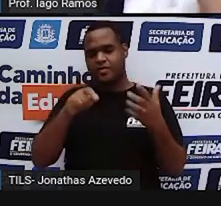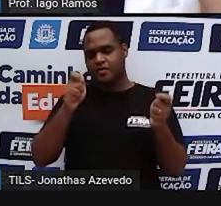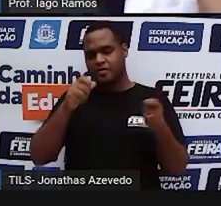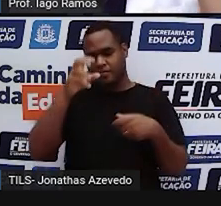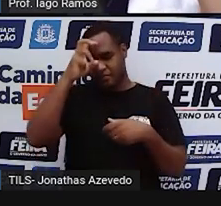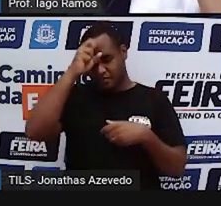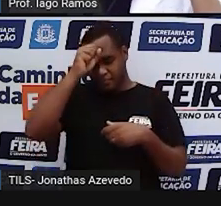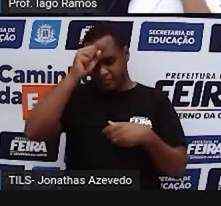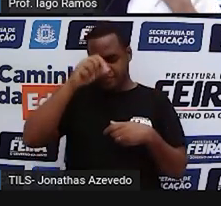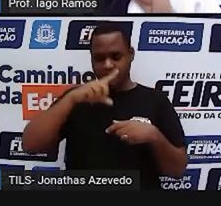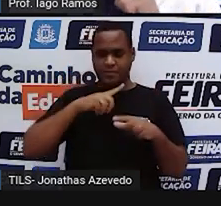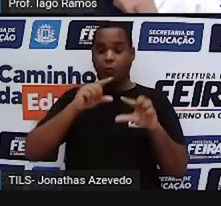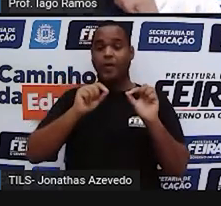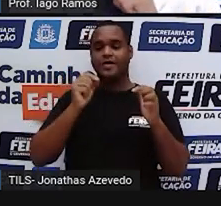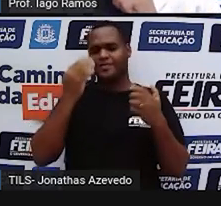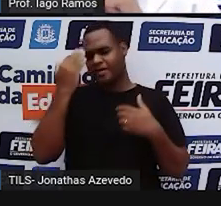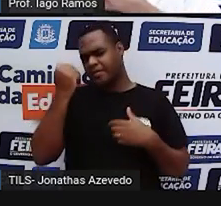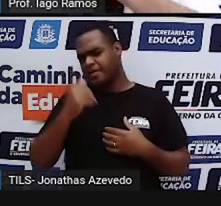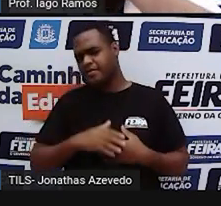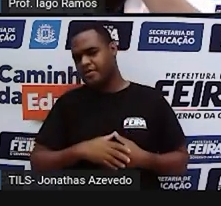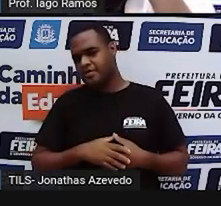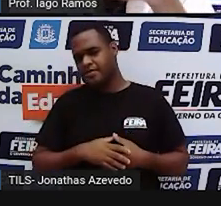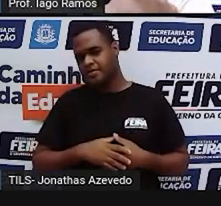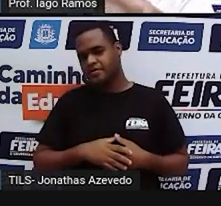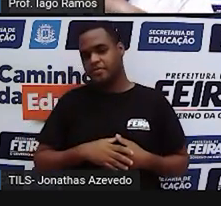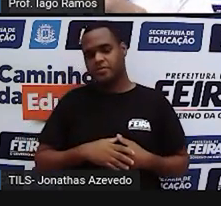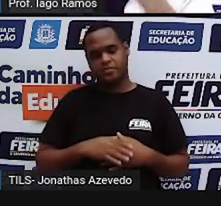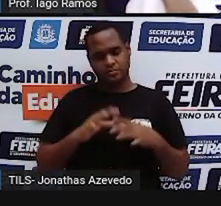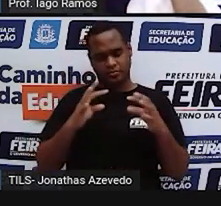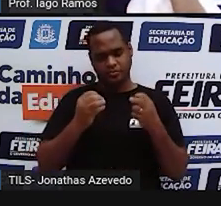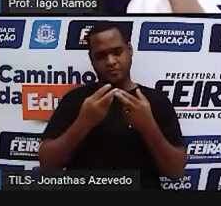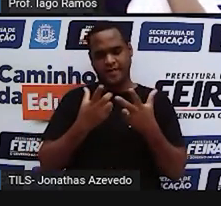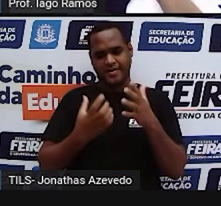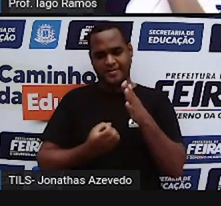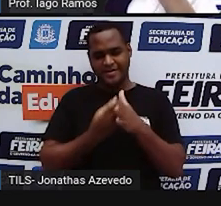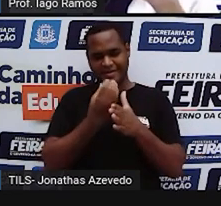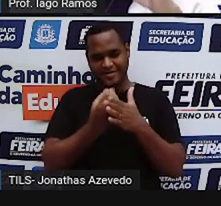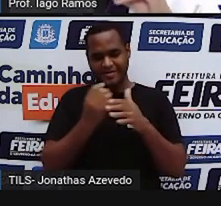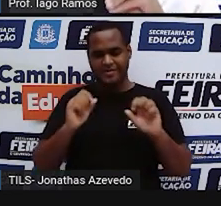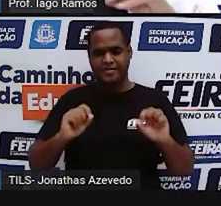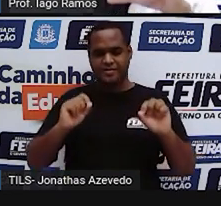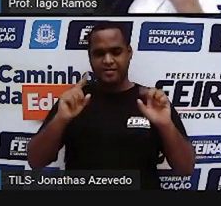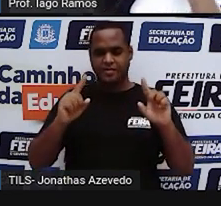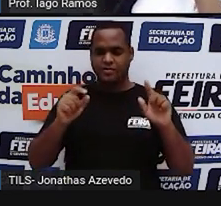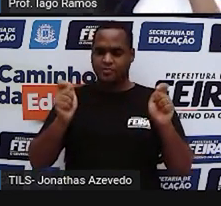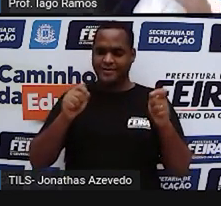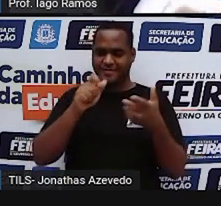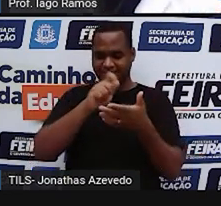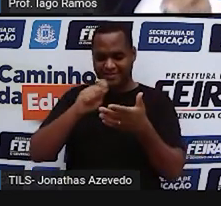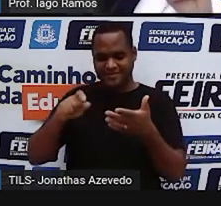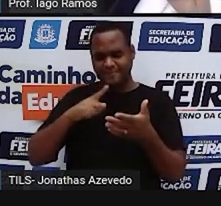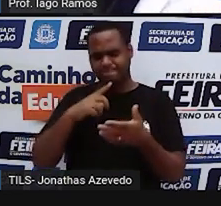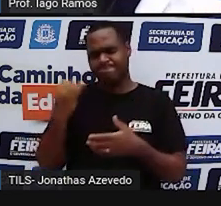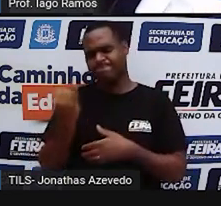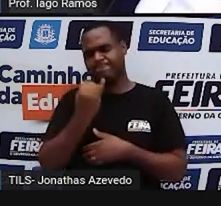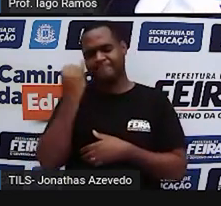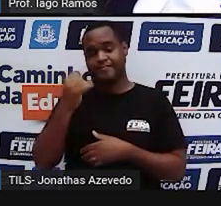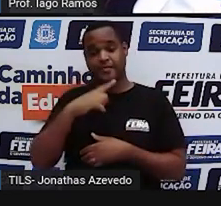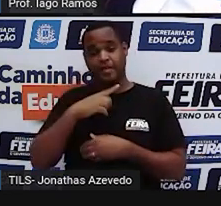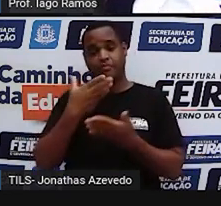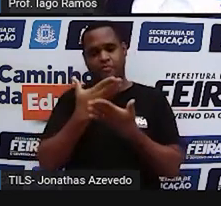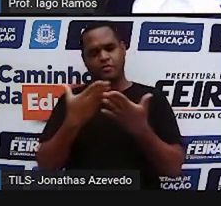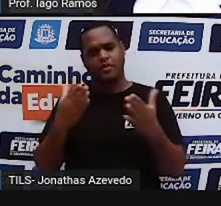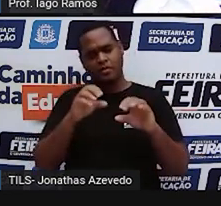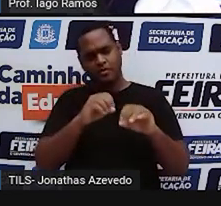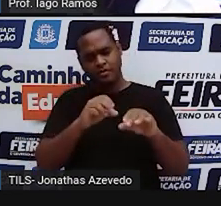aprender nessa aula aqui né de tudo que tá aparecendo aí na tela aí que tá escrito que vai ser importante para nós nessa